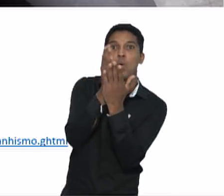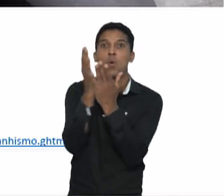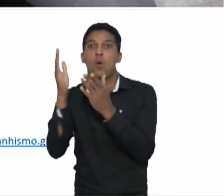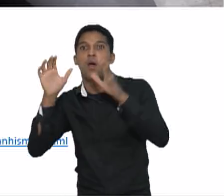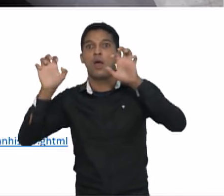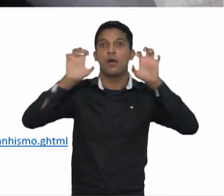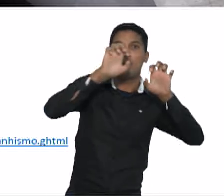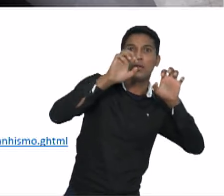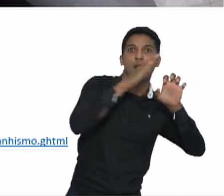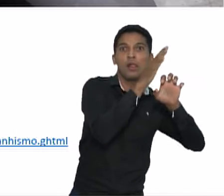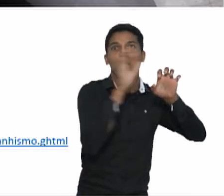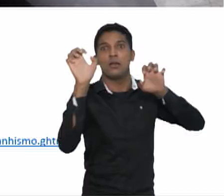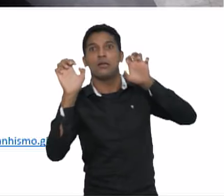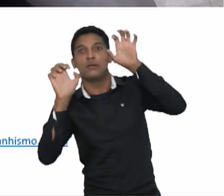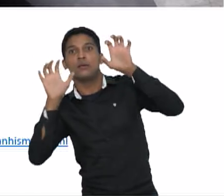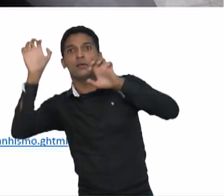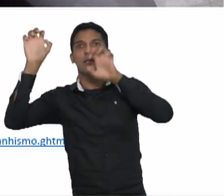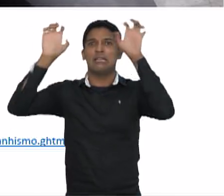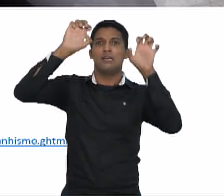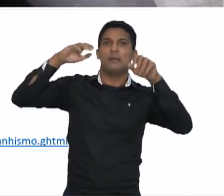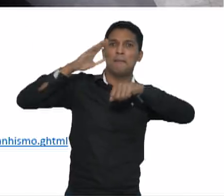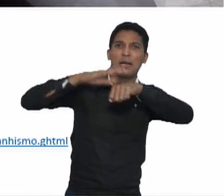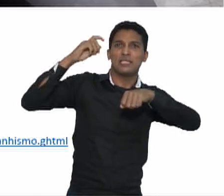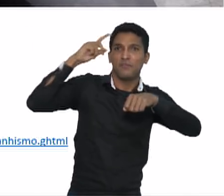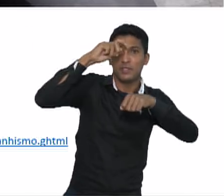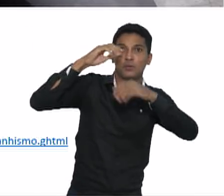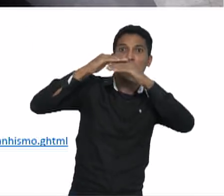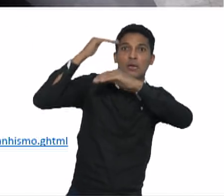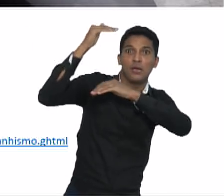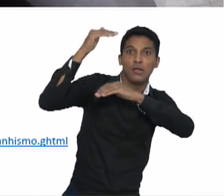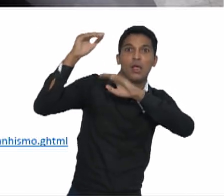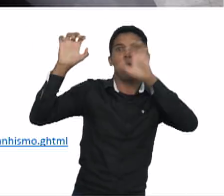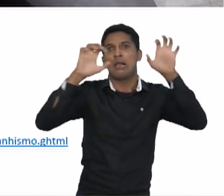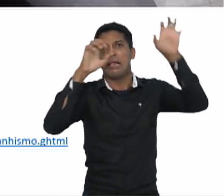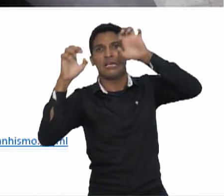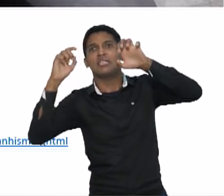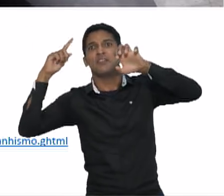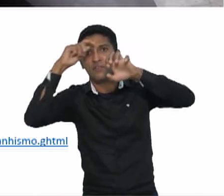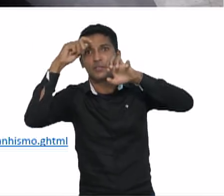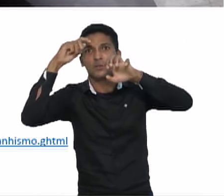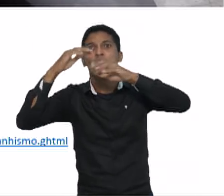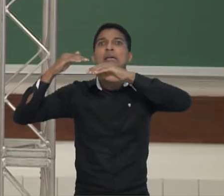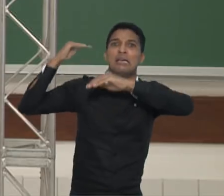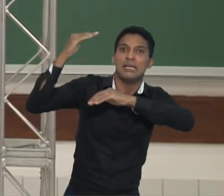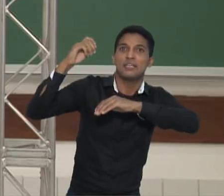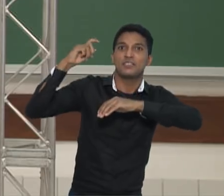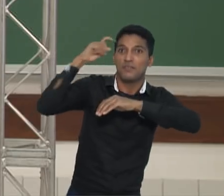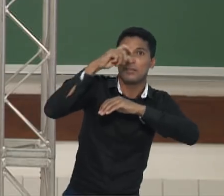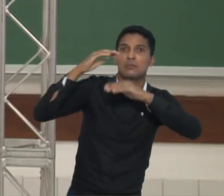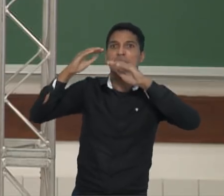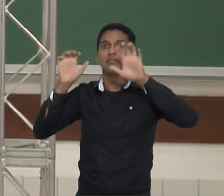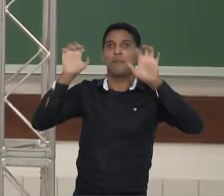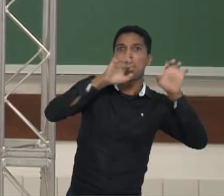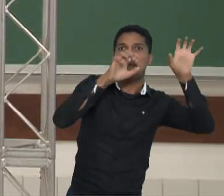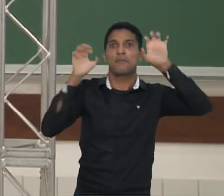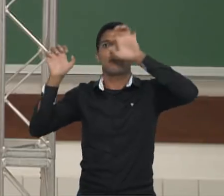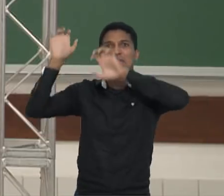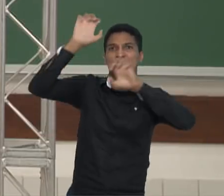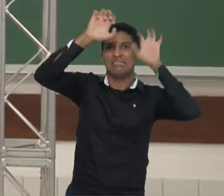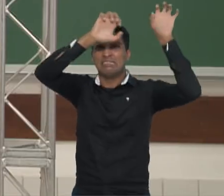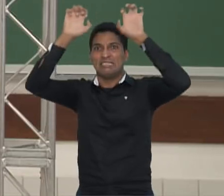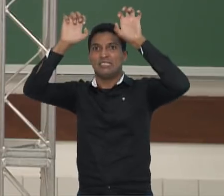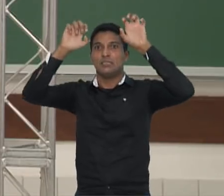gradualmente mais difícil e exige resistência dos atletas. Então, essa é uma escalada muito